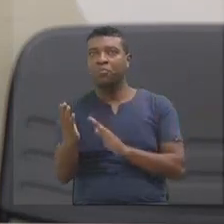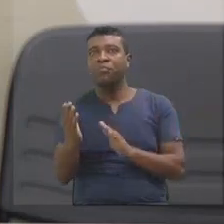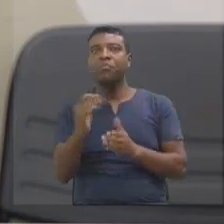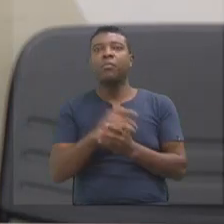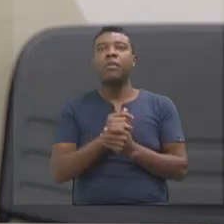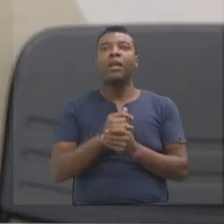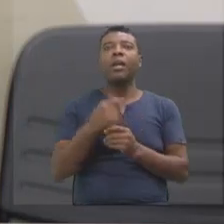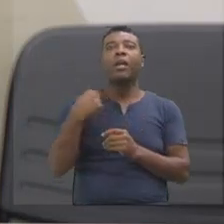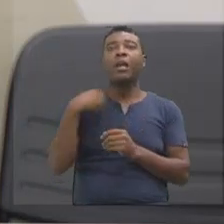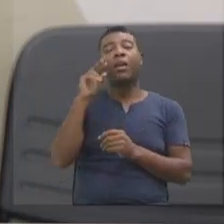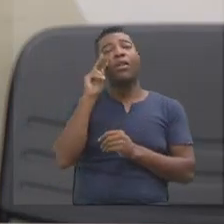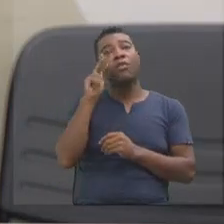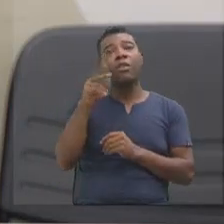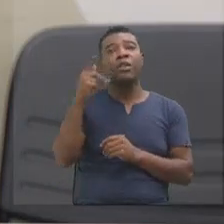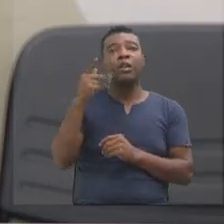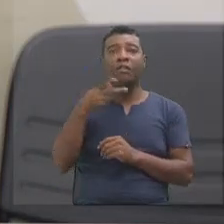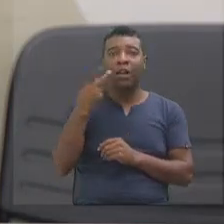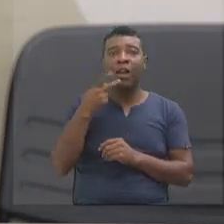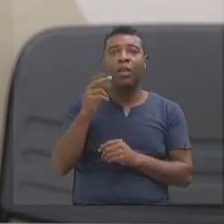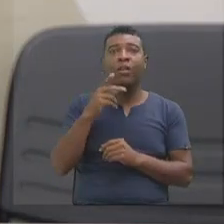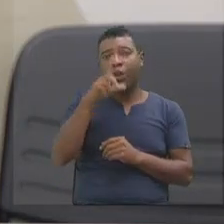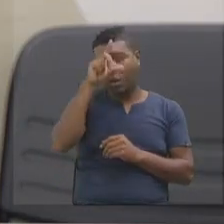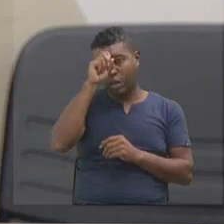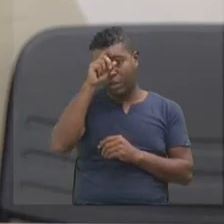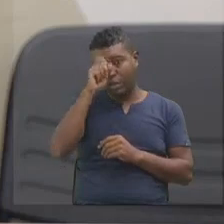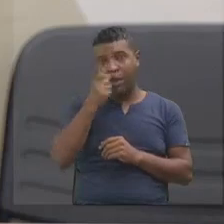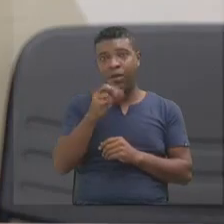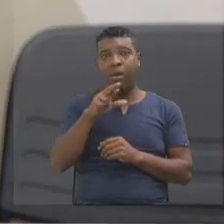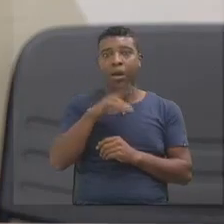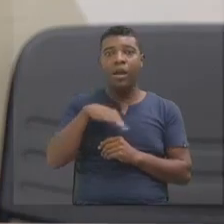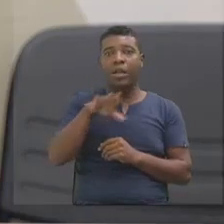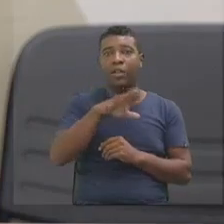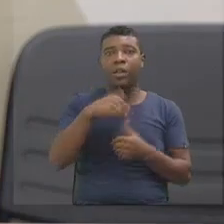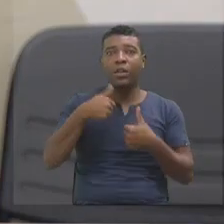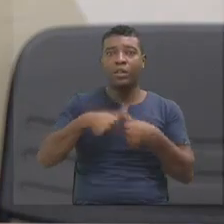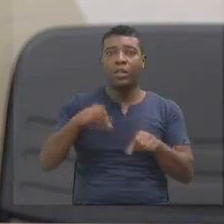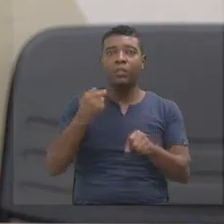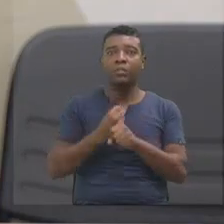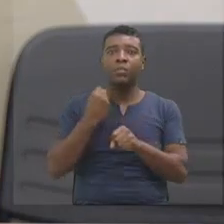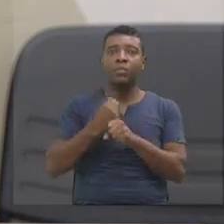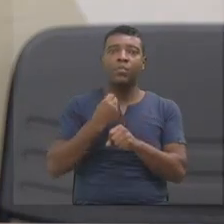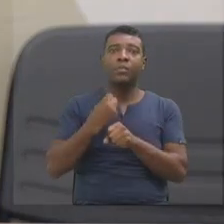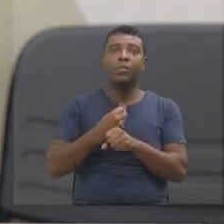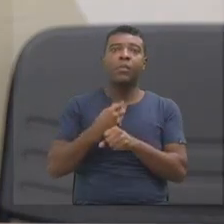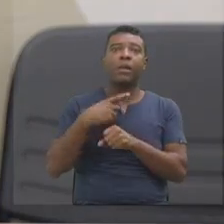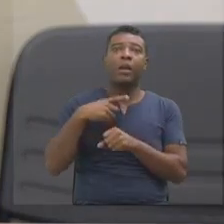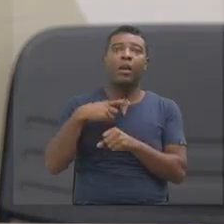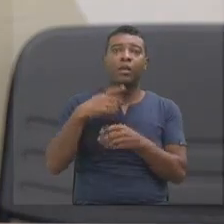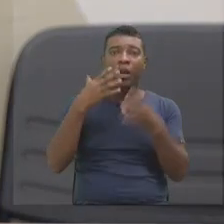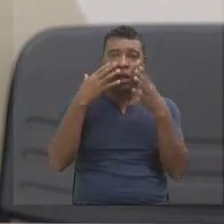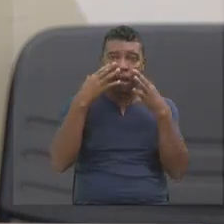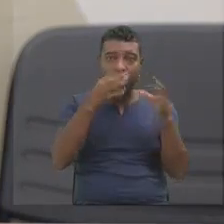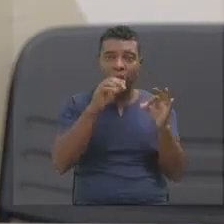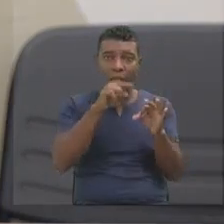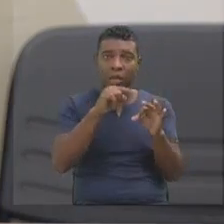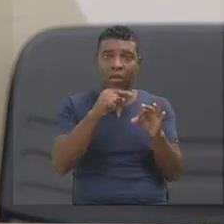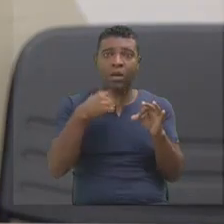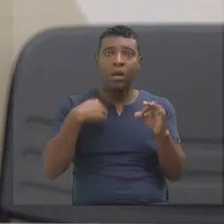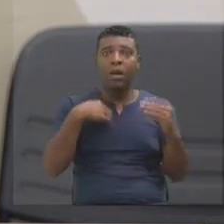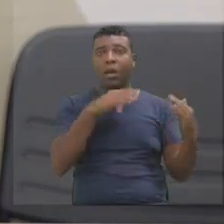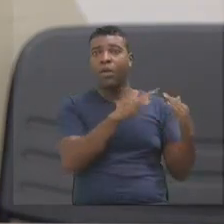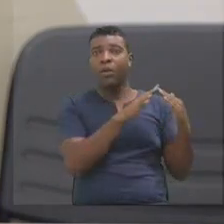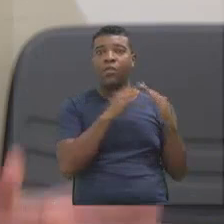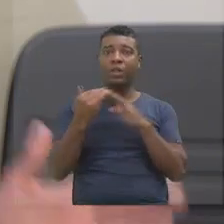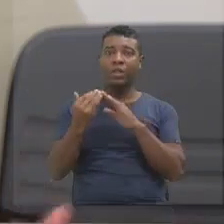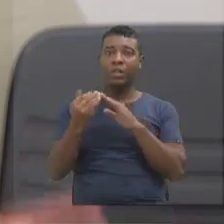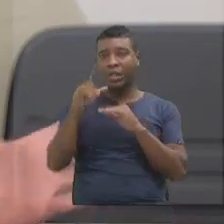tava assistindo Eu vi a sua fala sobre os hospitais regionais que estão em construção e eu tenho muita atenção a essa construção lá em Divinópolis Até porque eu sou vizinha do